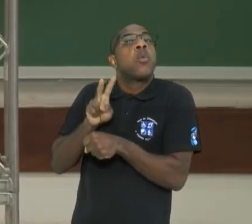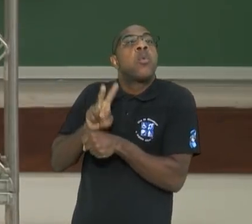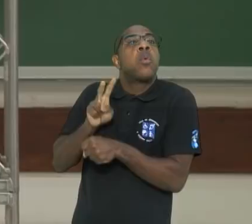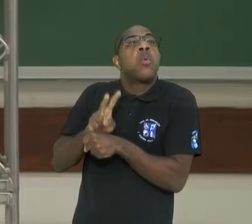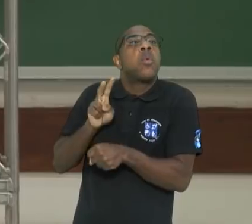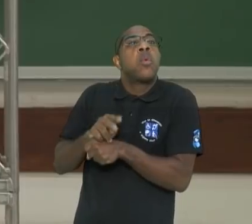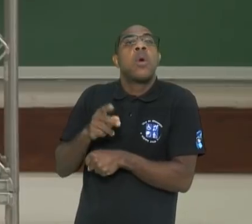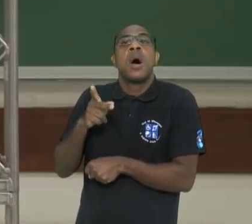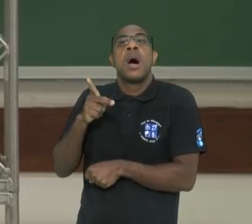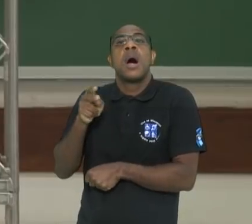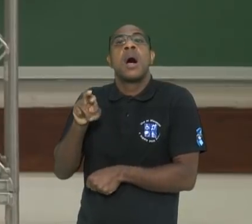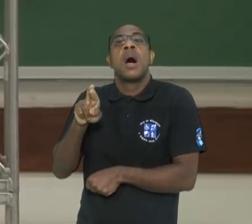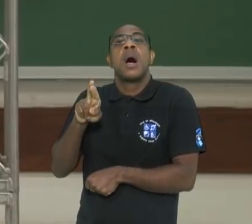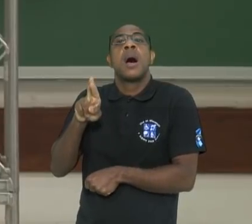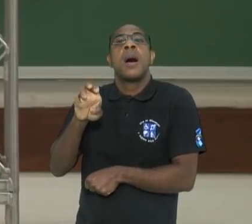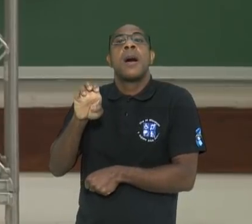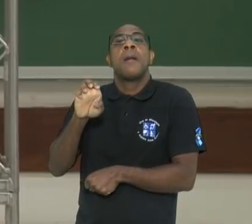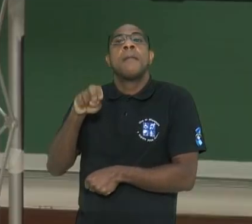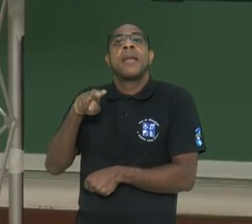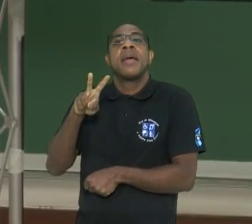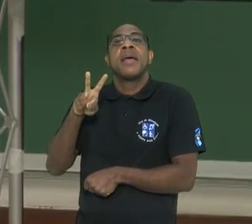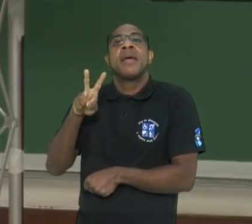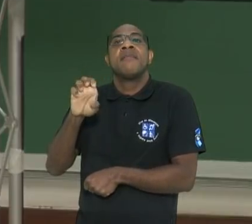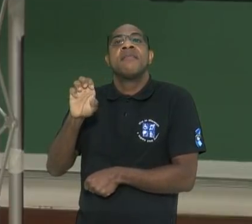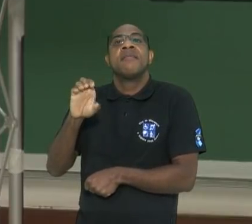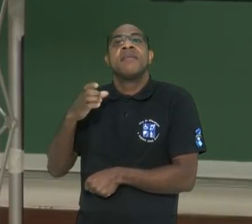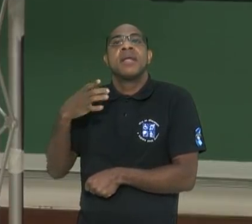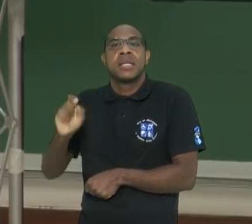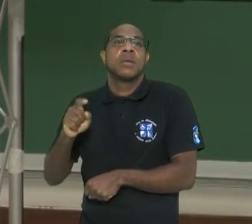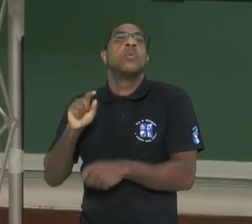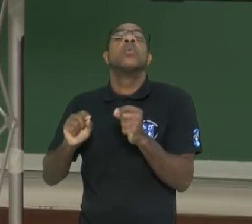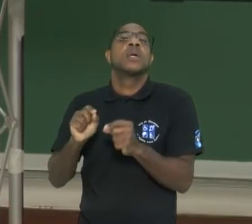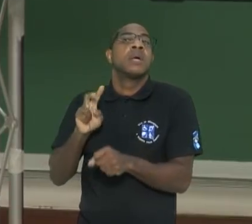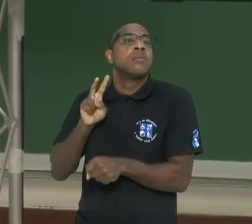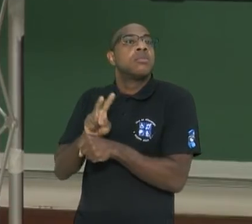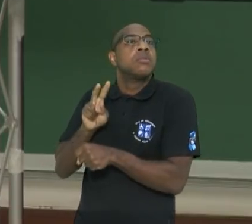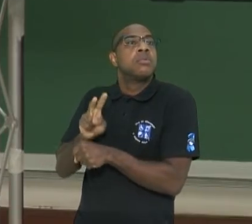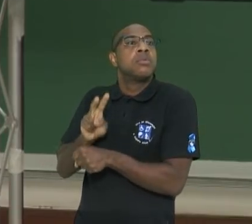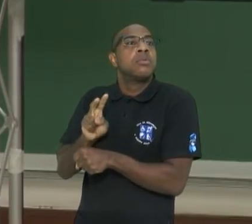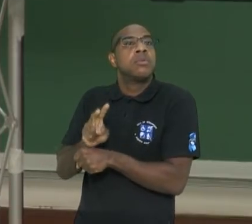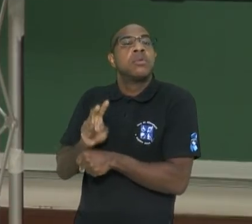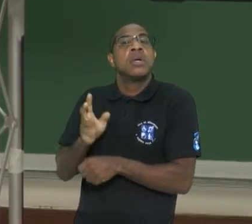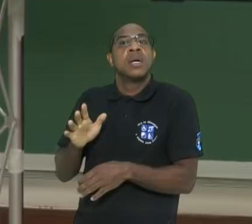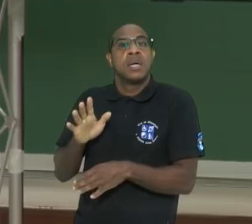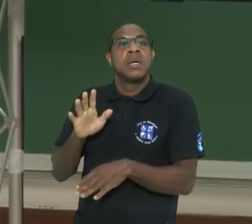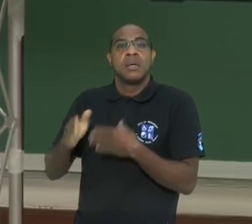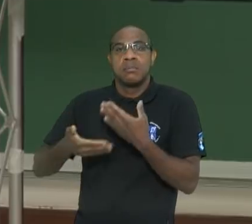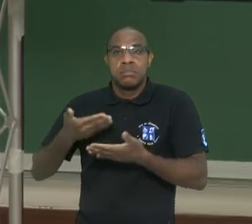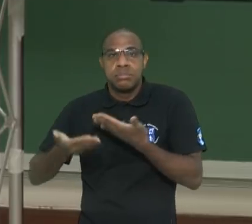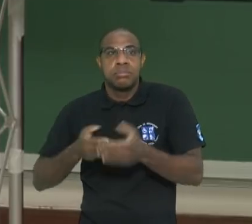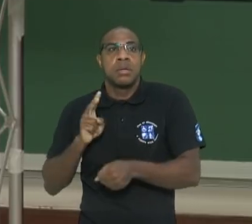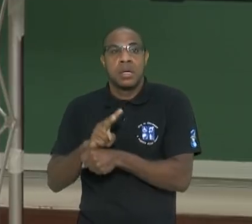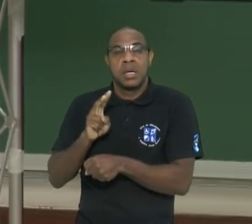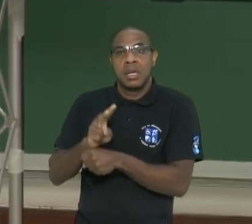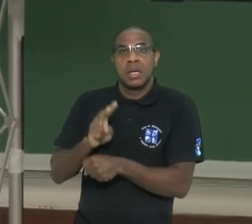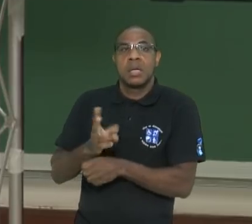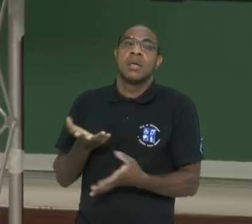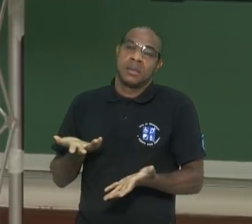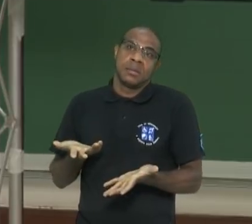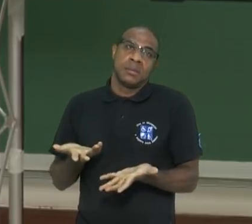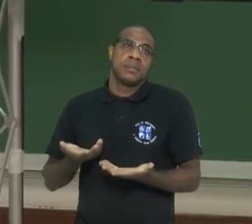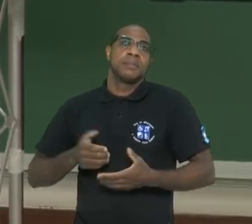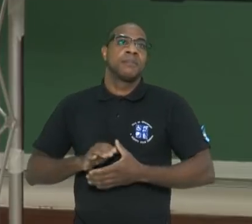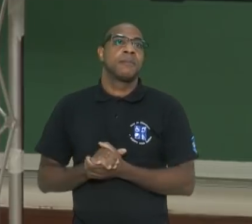doença transmitida por inseto, mosquito, a prevenção é o combate às larvas e proliferação desse